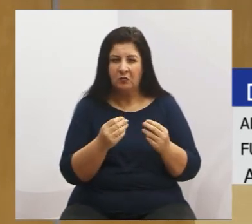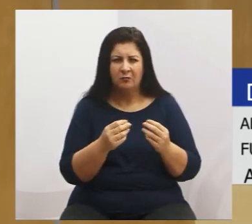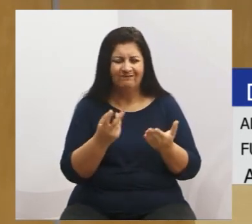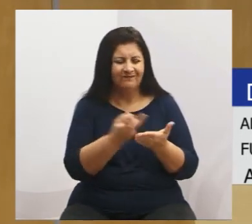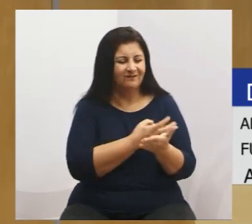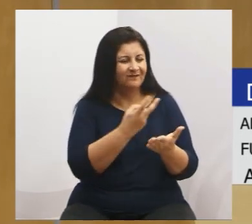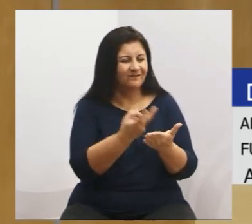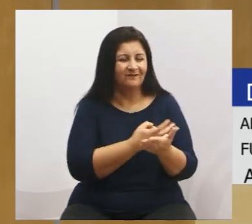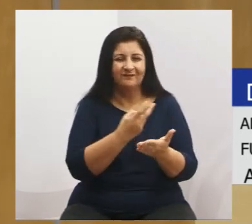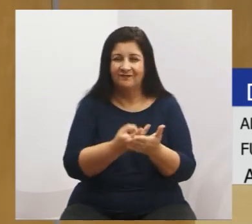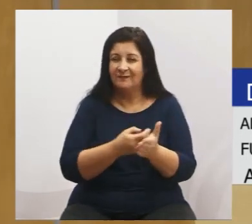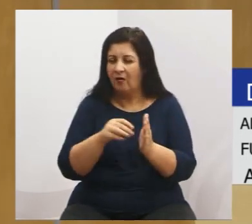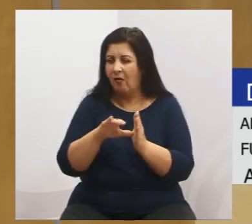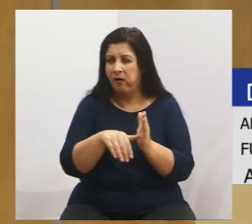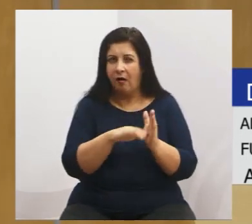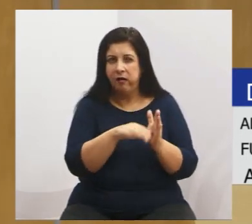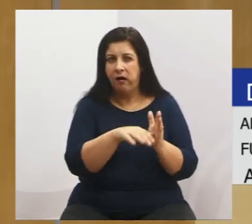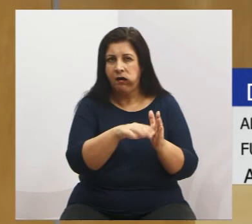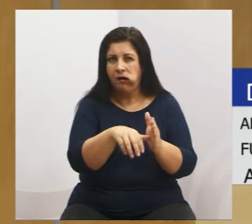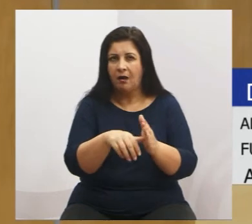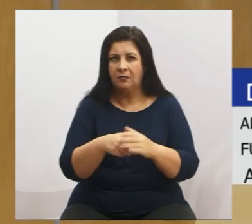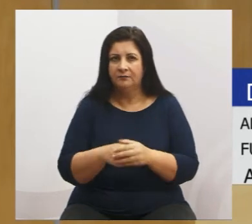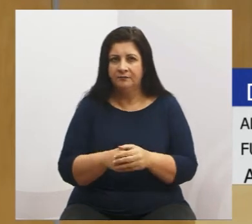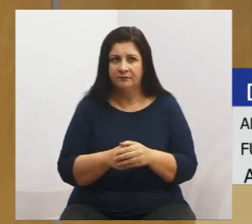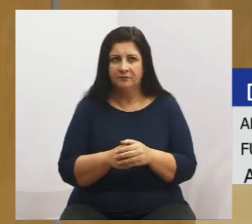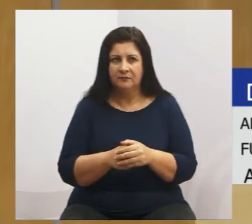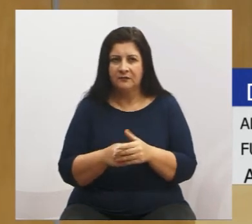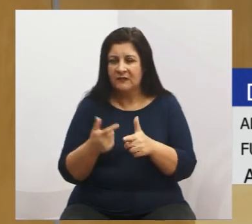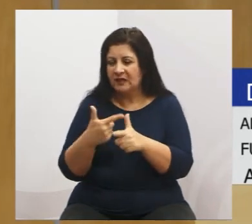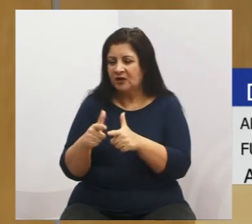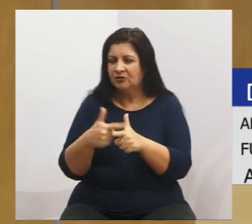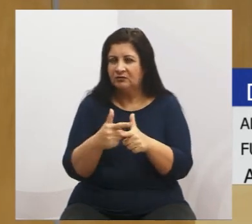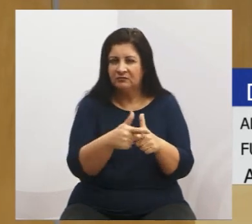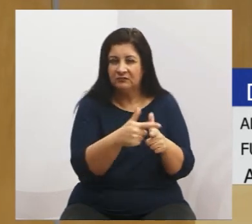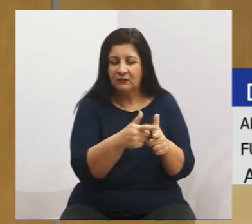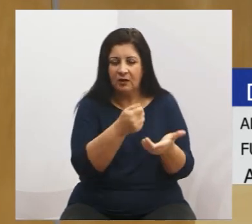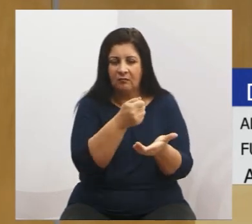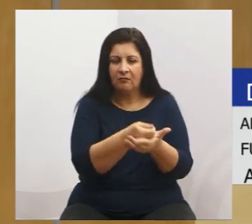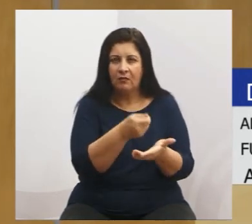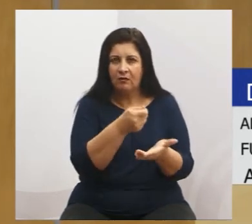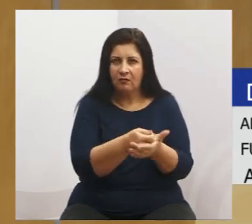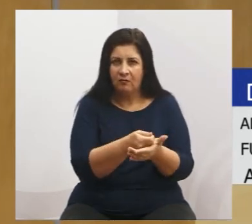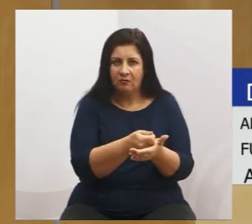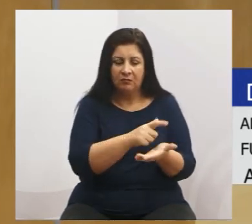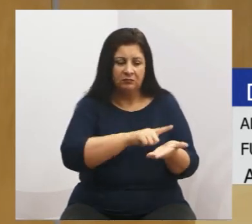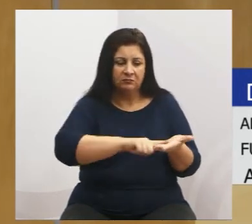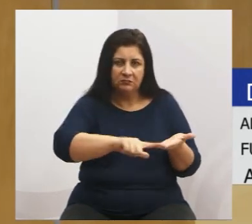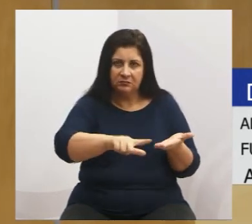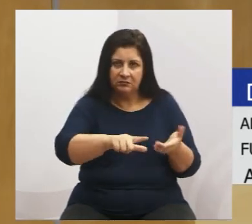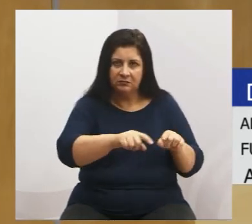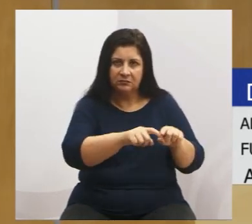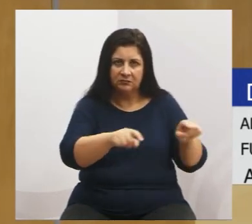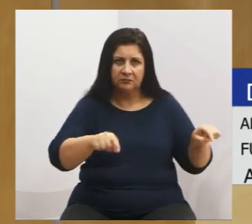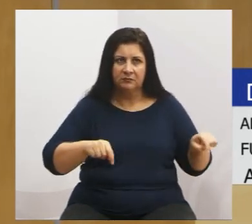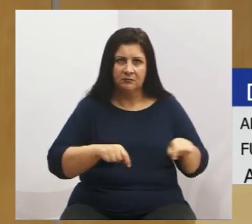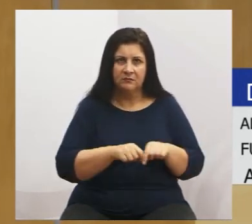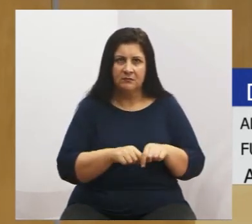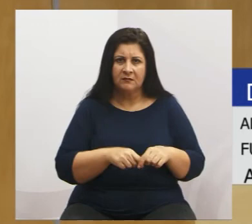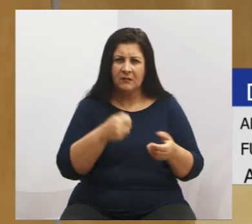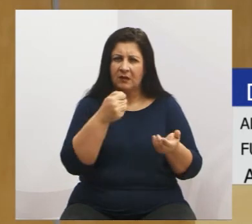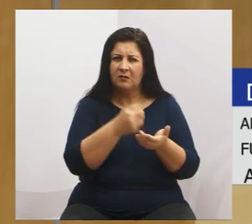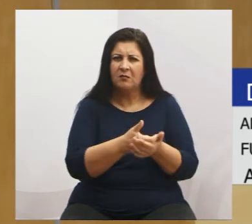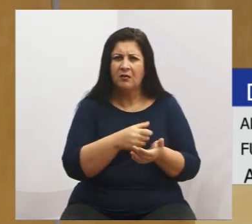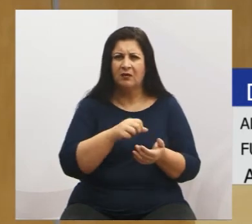eles fracionaram a compra de limpeza e capina de terreno em compras de até